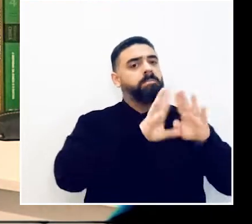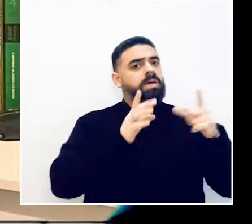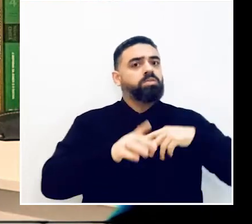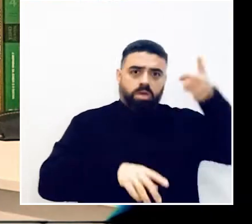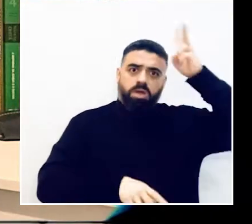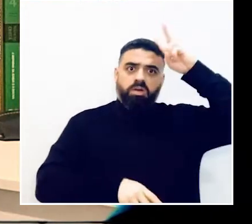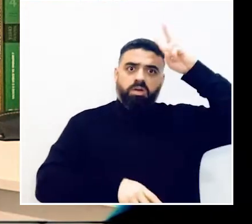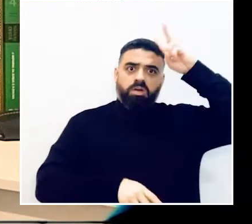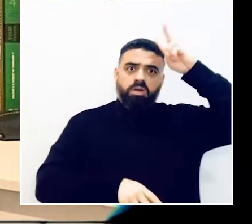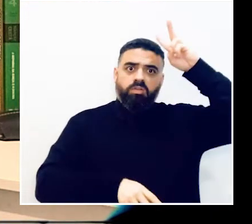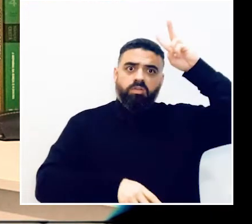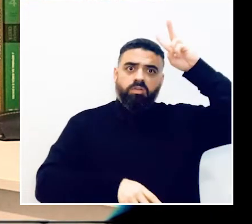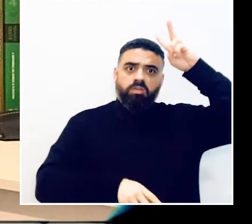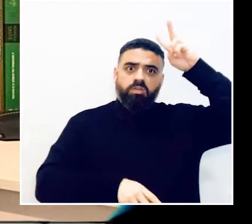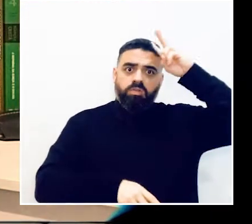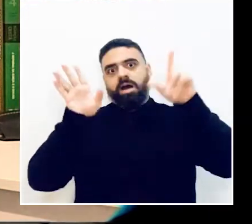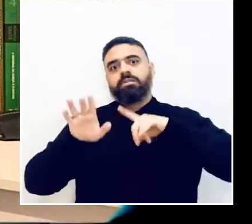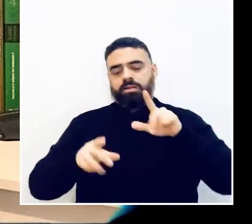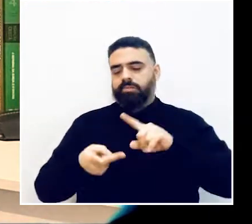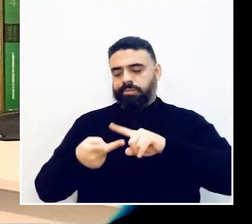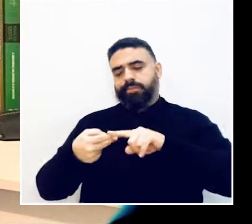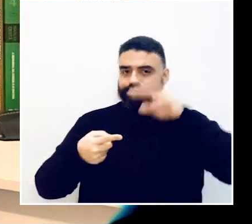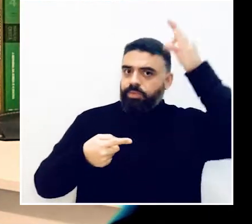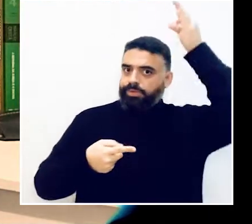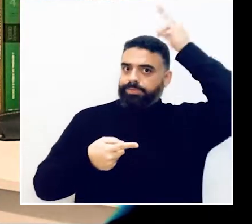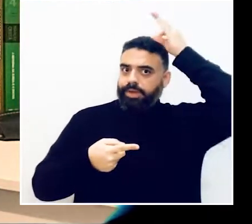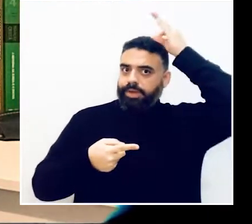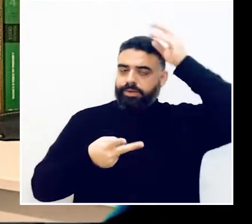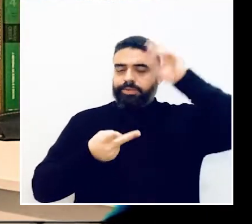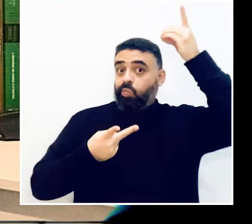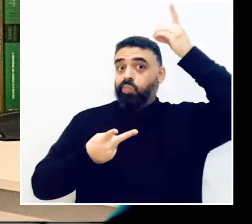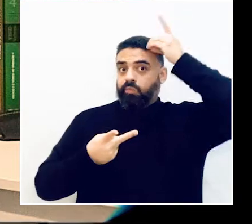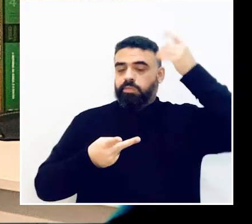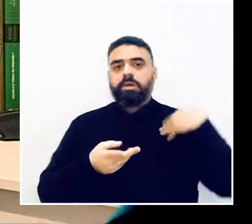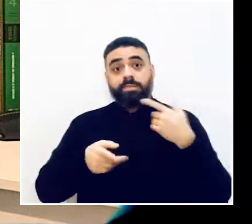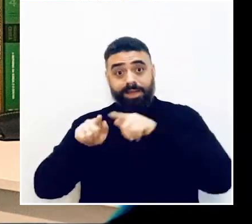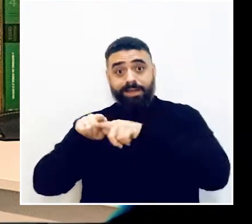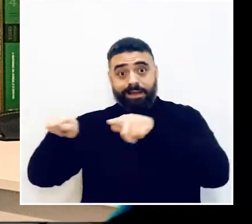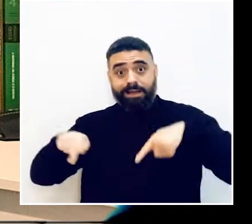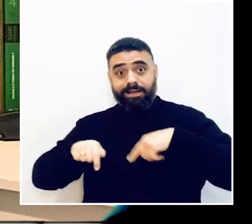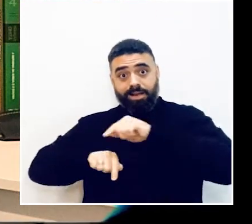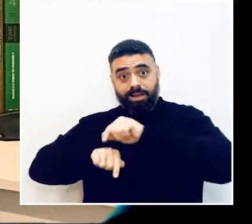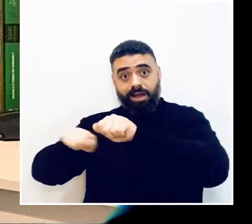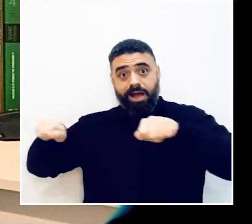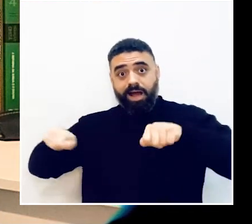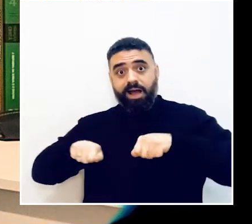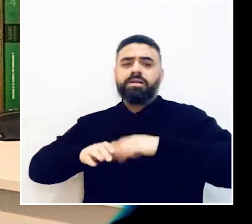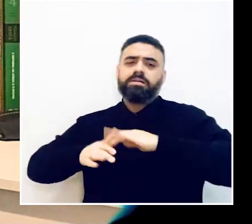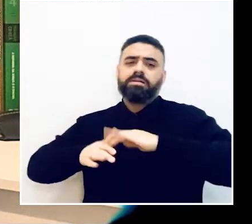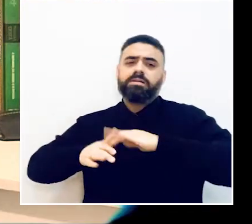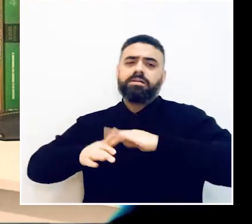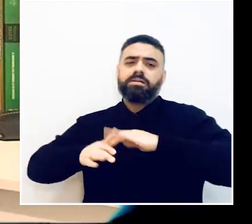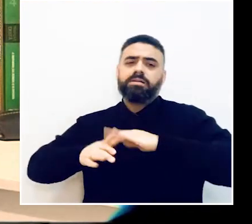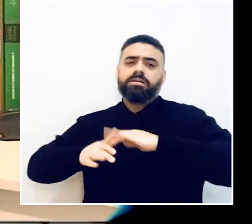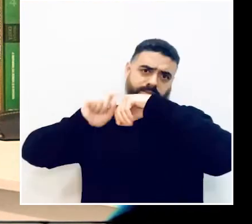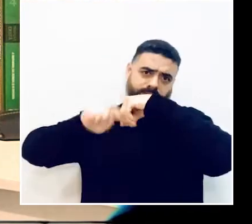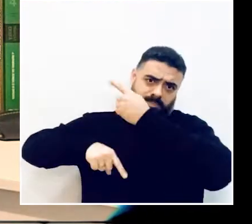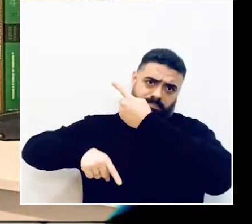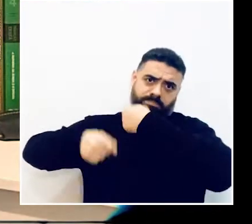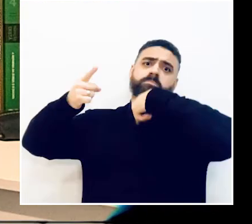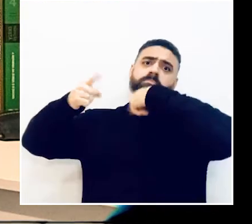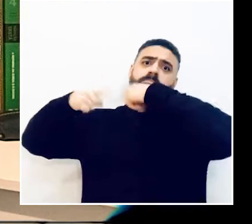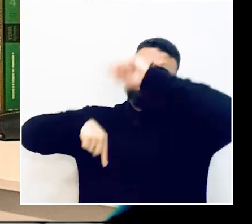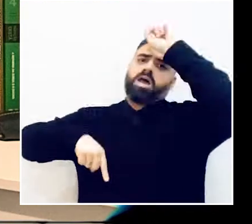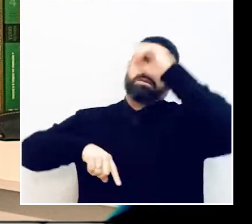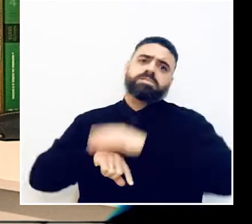toda pessoa que exerce uma vocação, é claro que ela vai ter um talento natural naquela área, ou um talento desenvolvido, mas é mais que isso. Porque